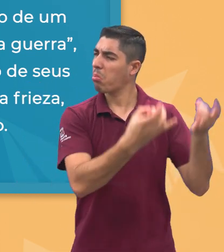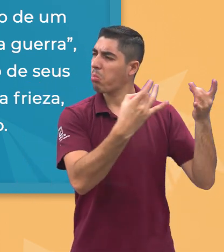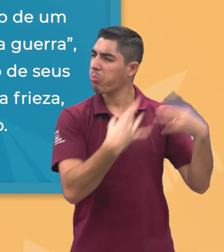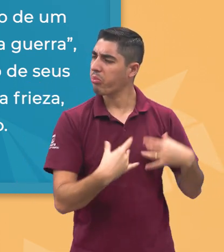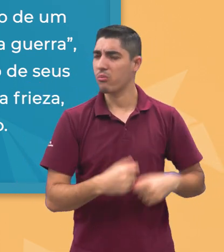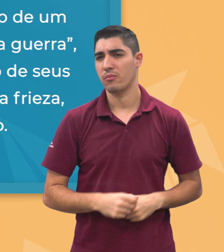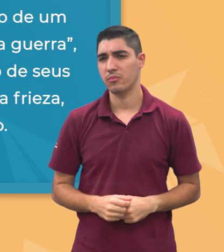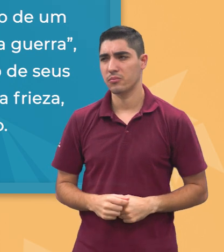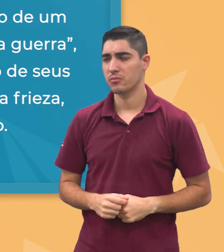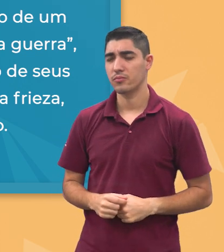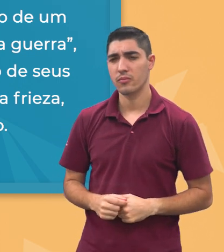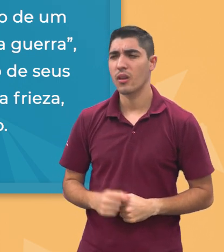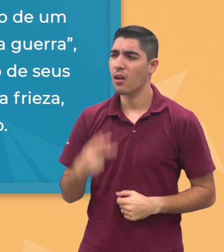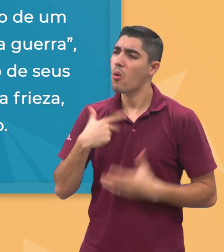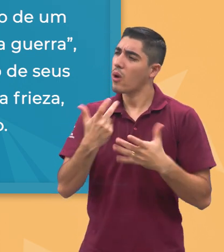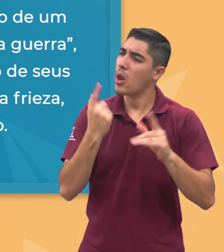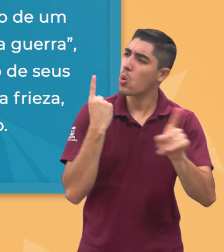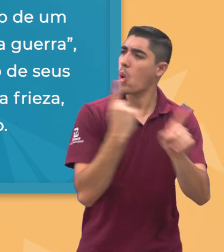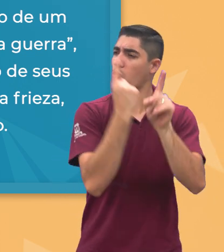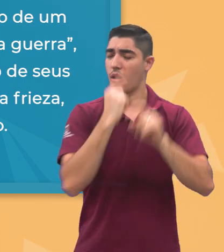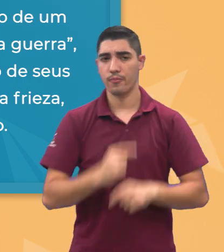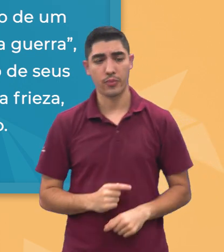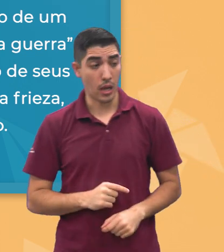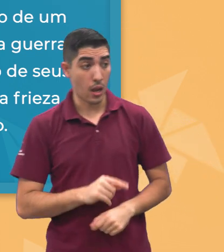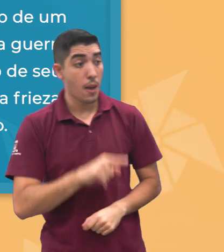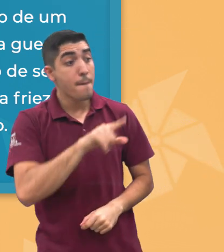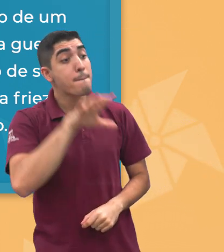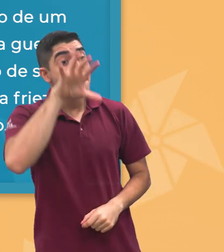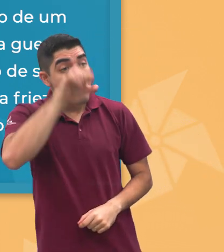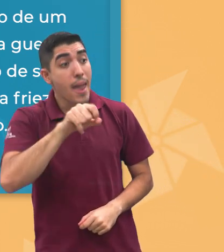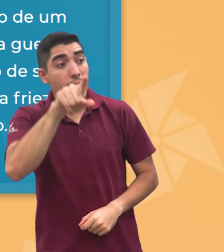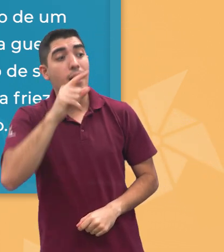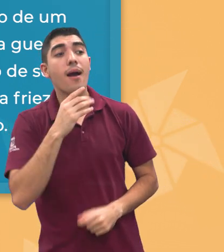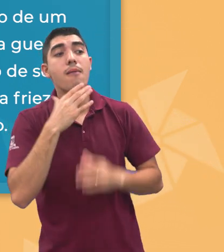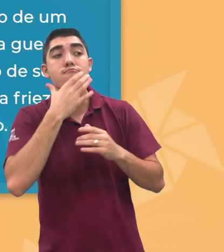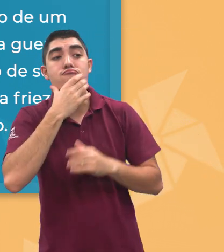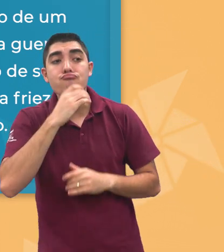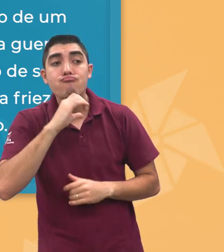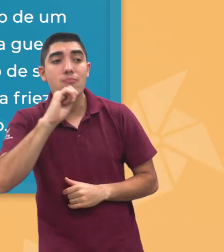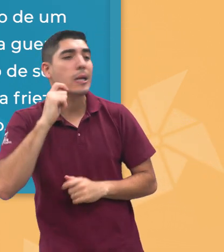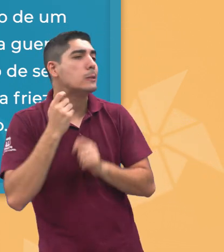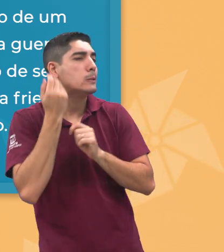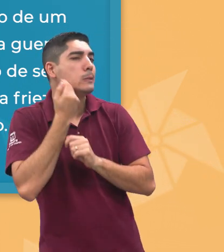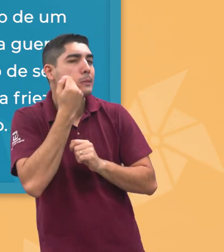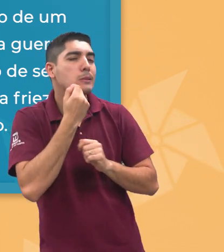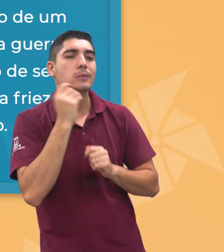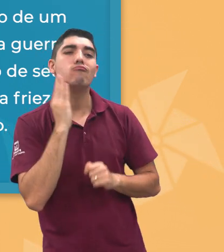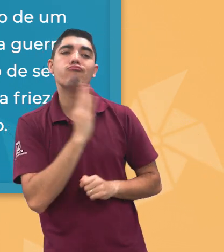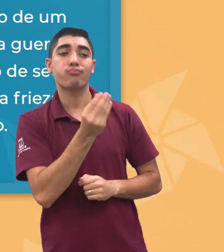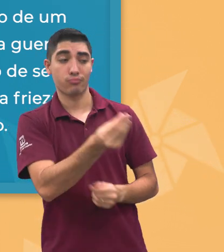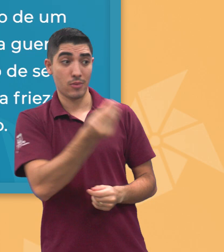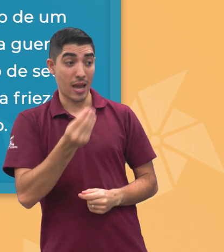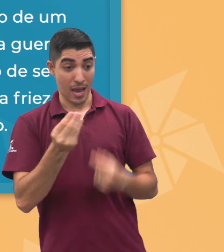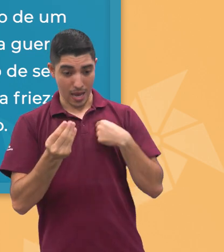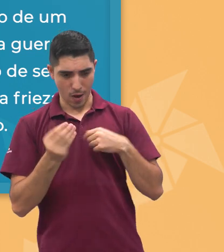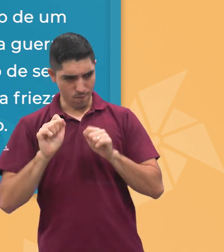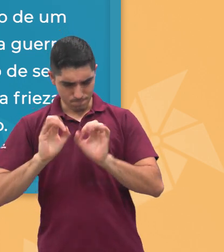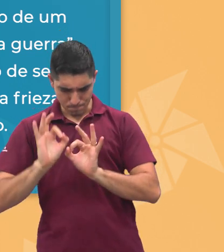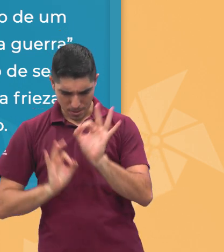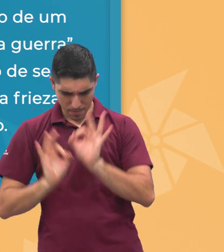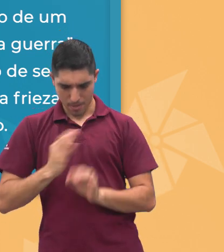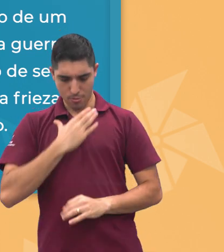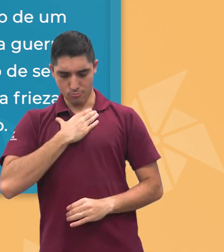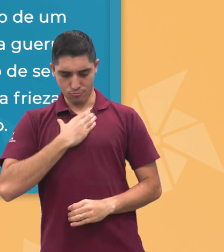rei e corte-os com esta faca. Eu lhe falei um amuleto que lhe trará de volta seu